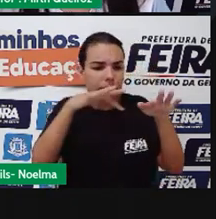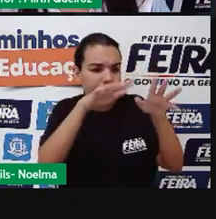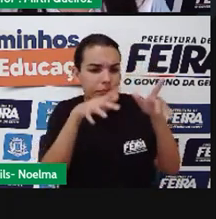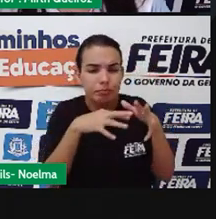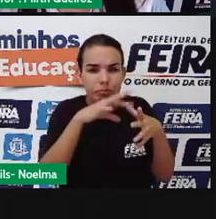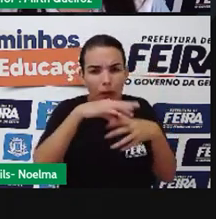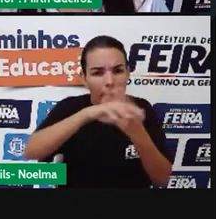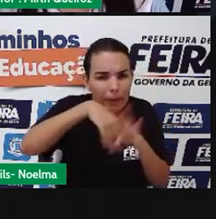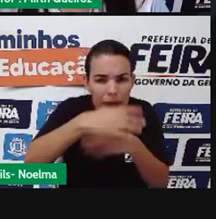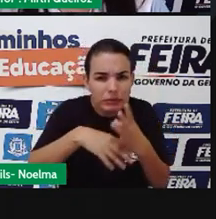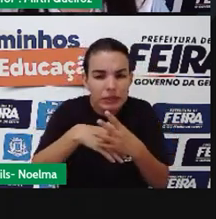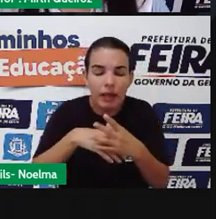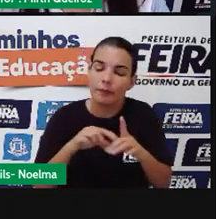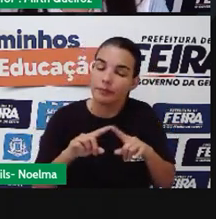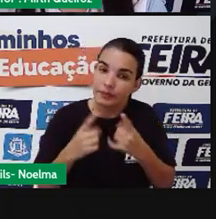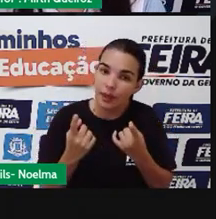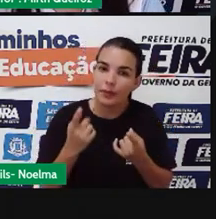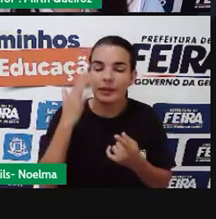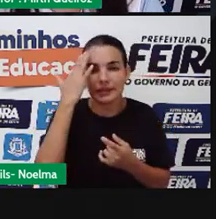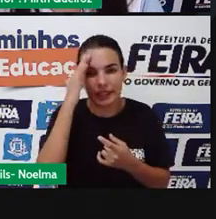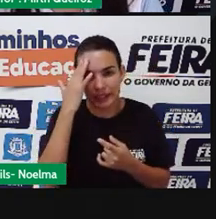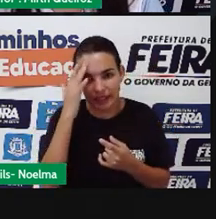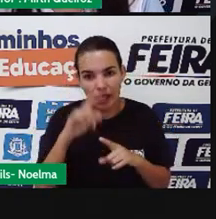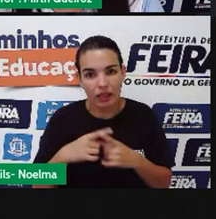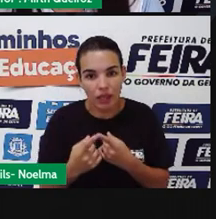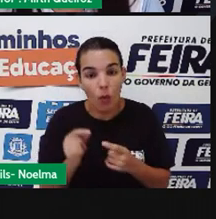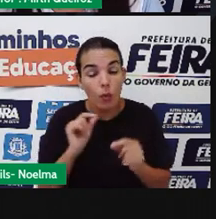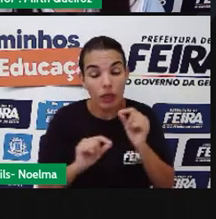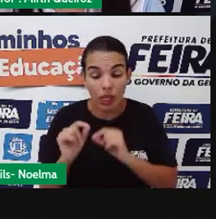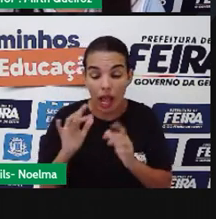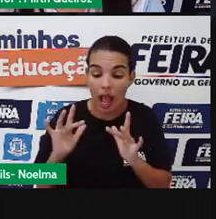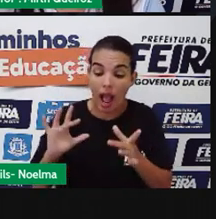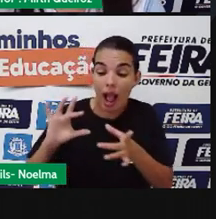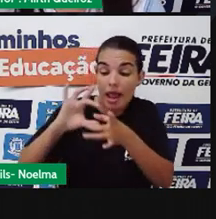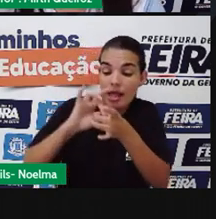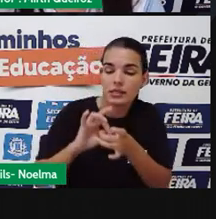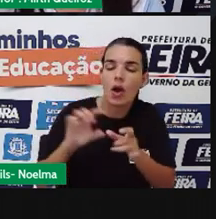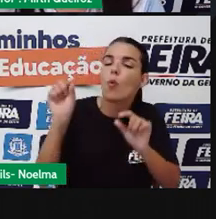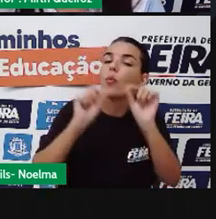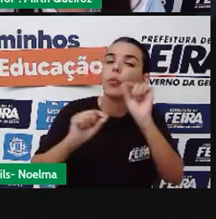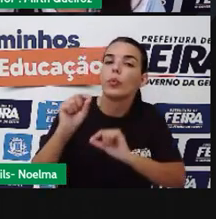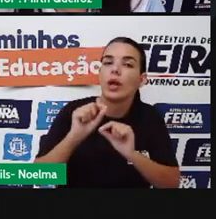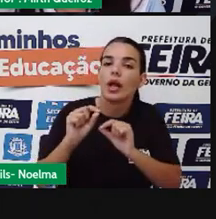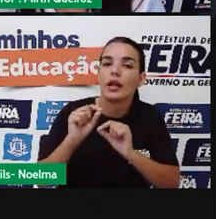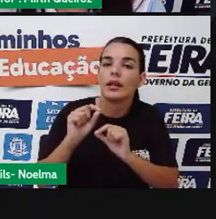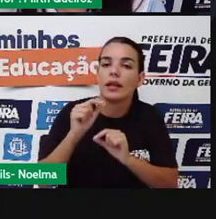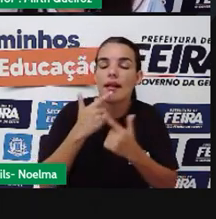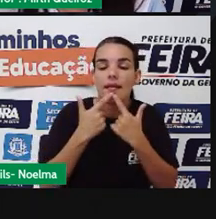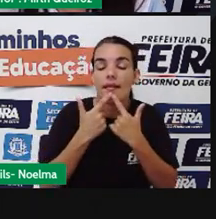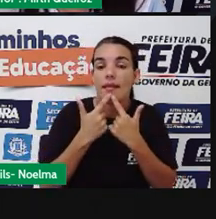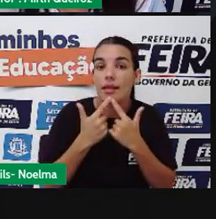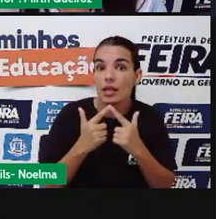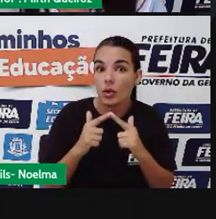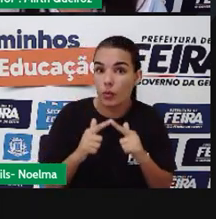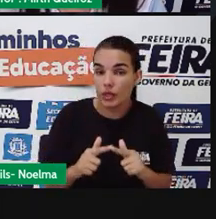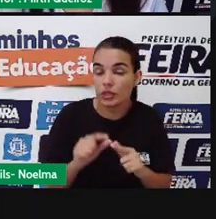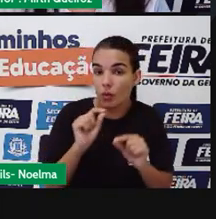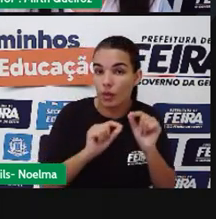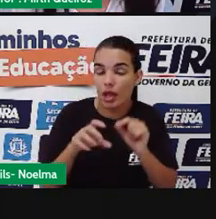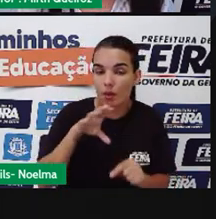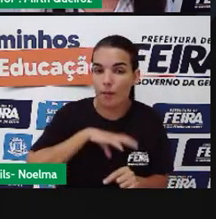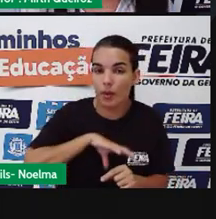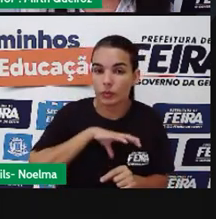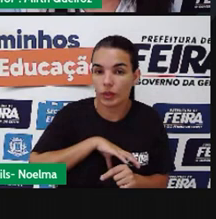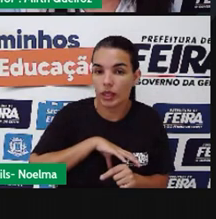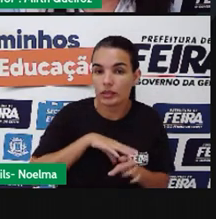Então, a relação sobre o que nós estamos falando, que é da parte de linguística, que é da parte do português,